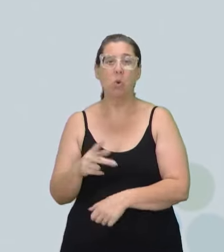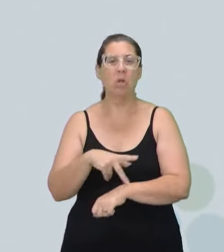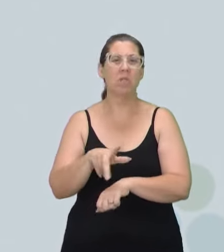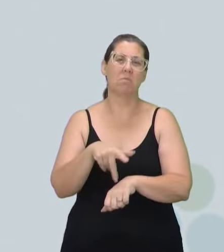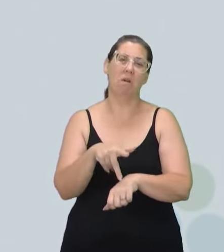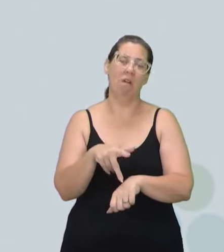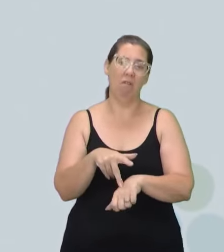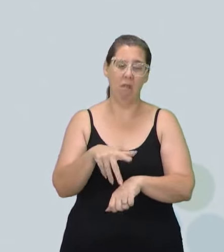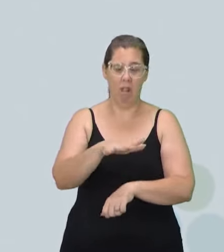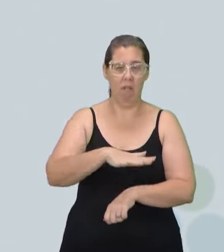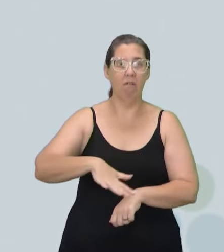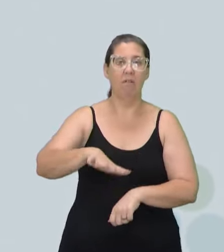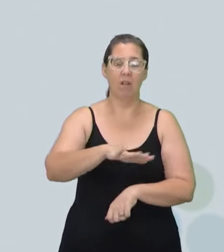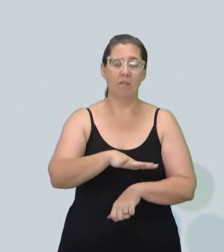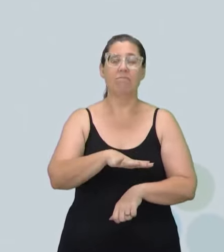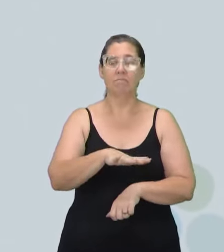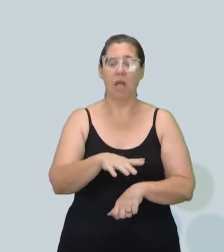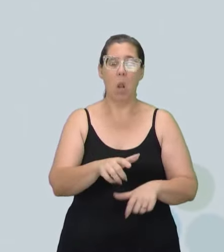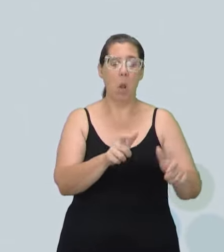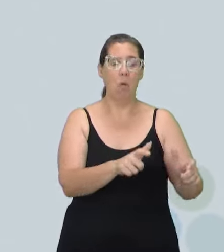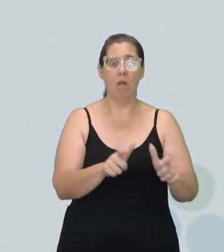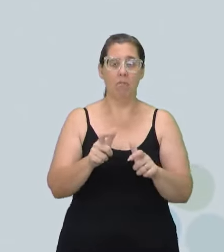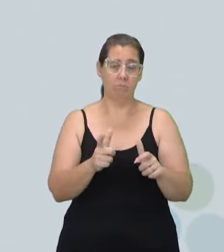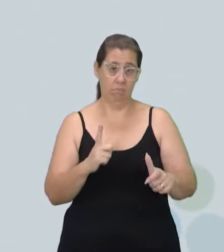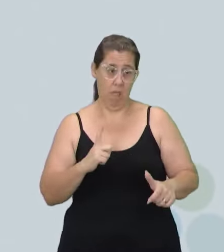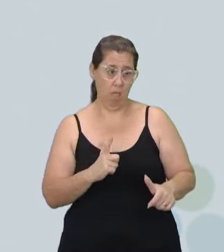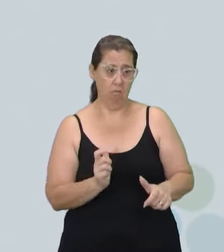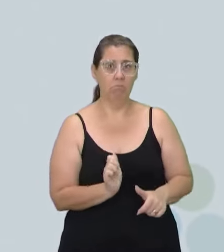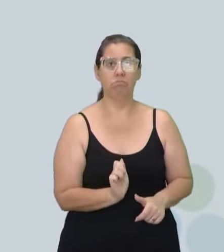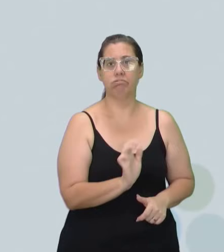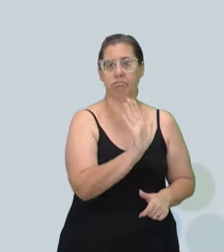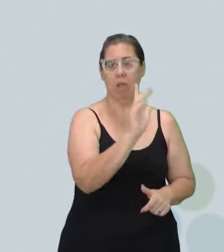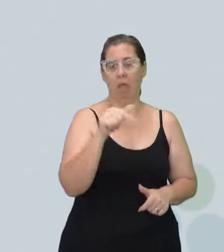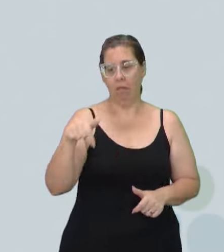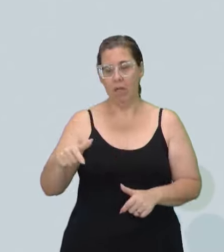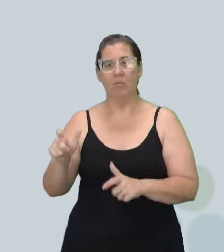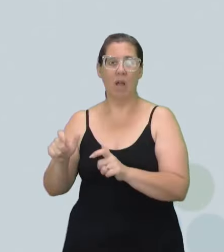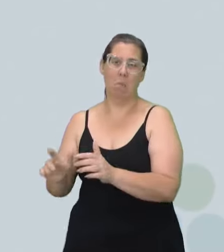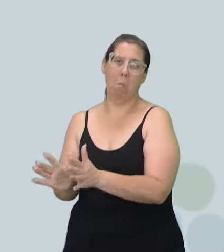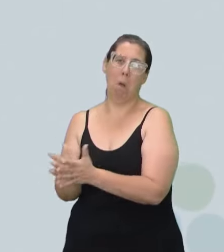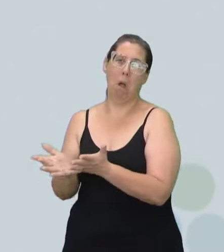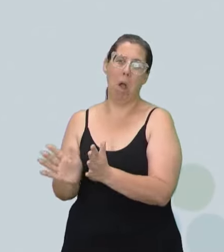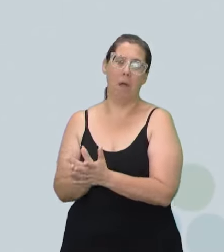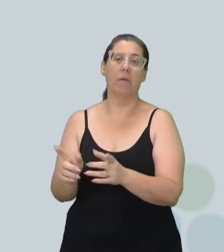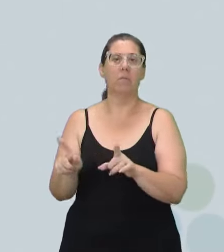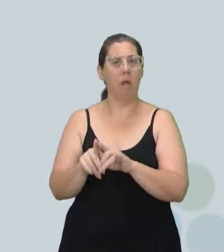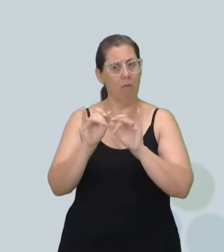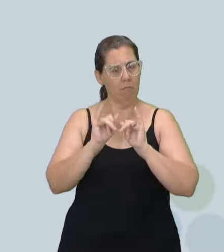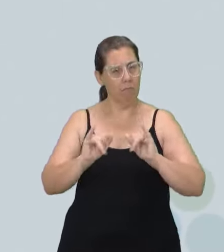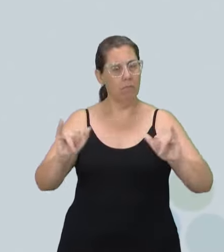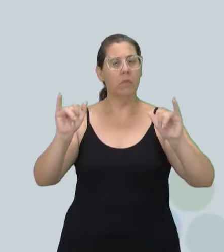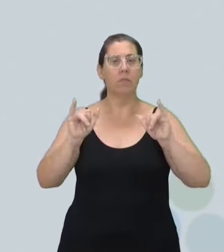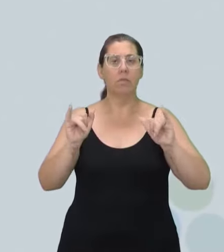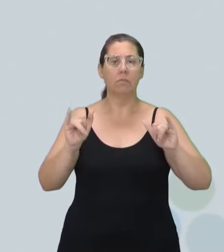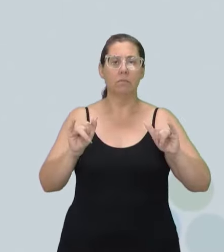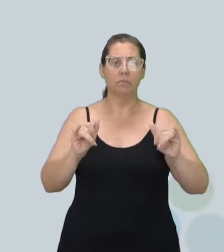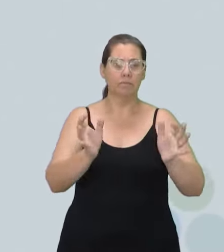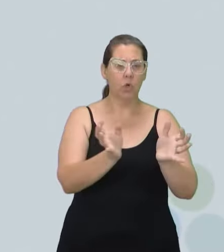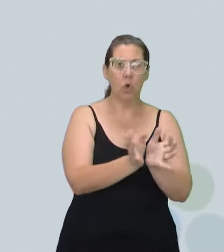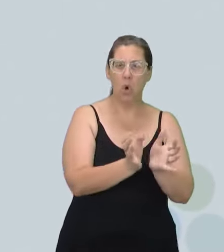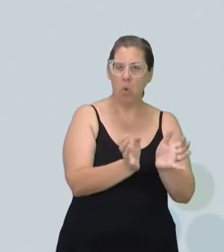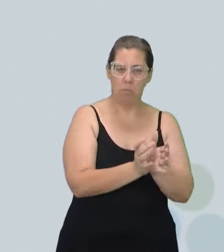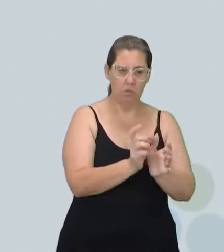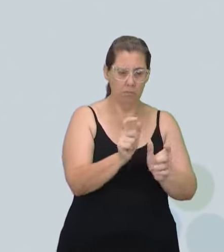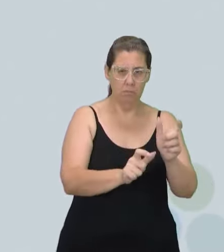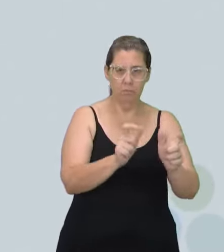entre regiões ricas e pobres. Existem dados também a respeito da desigualdade entre parcelas da população,